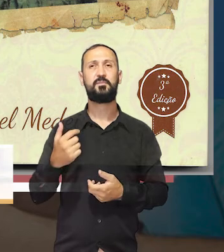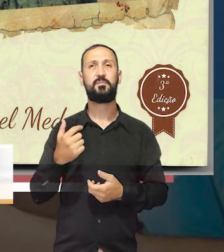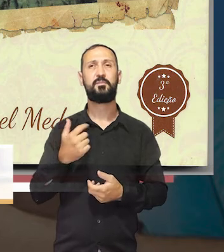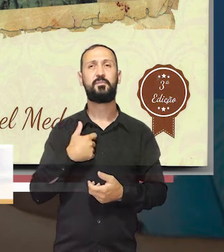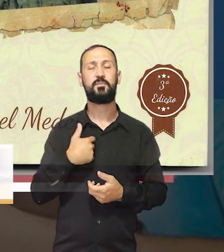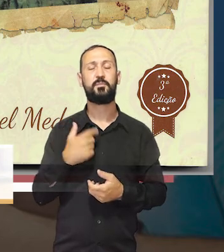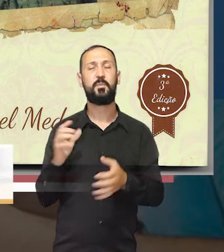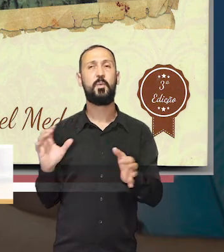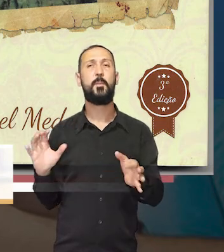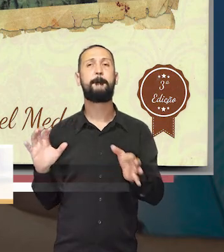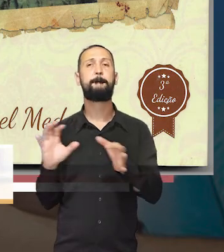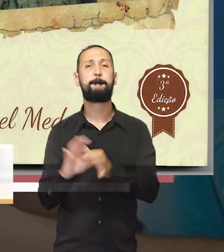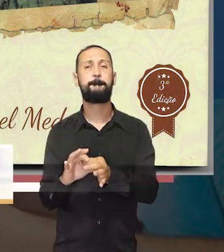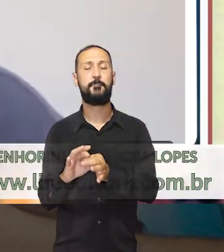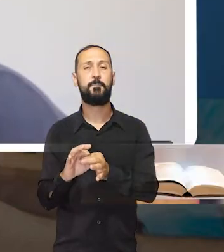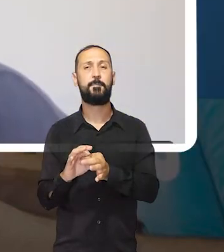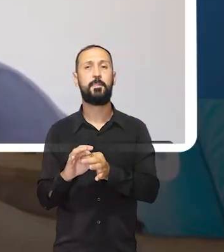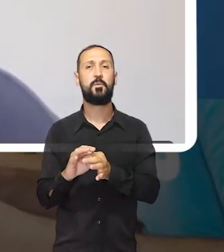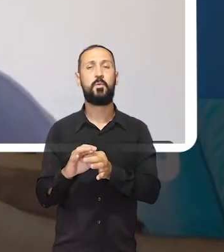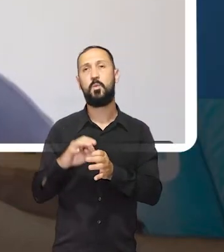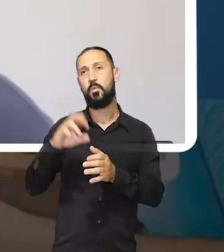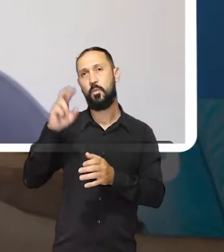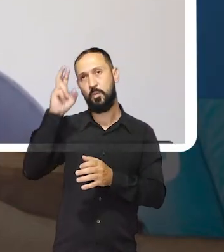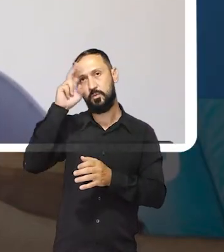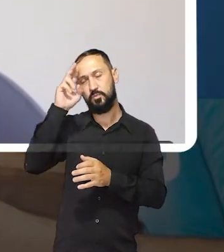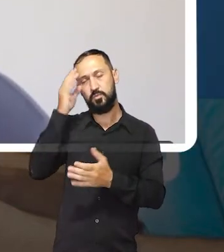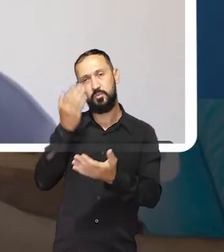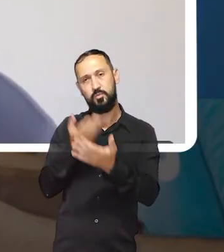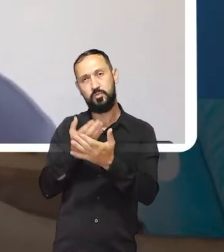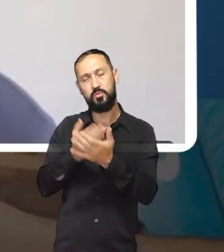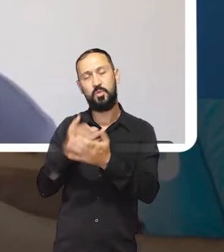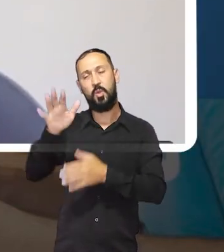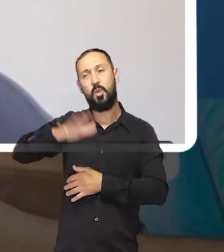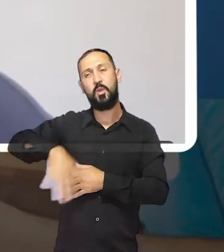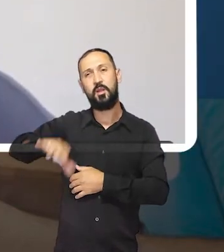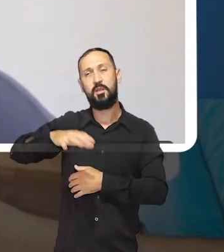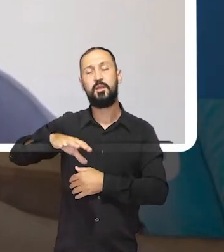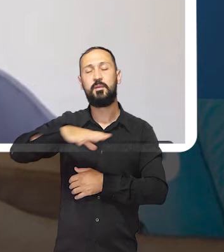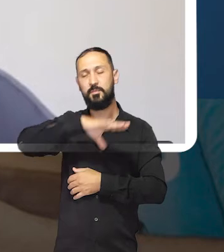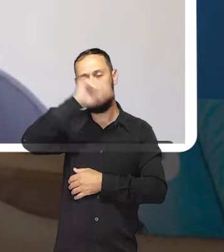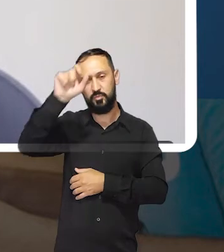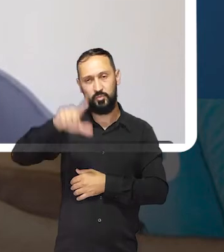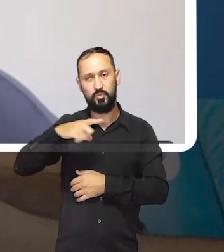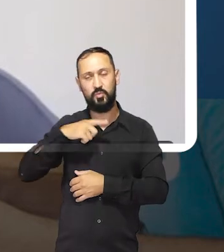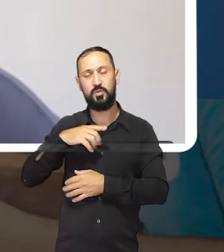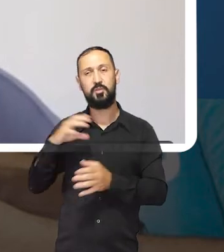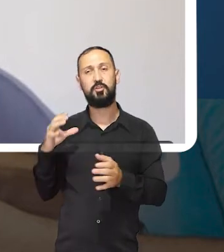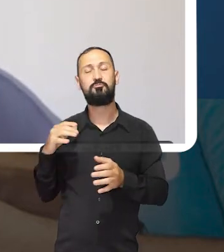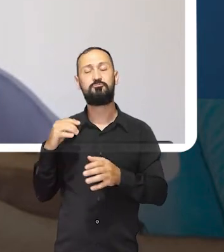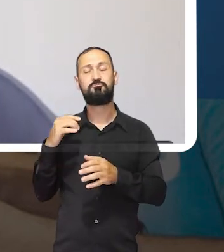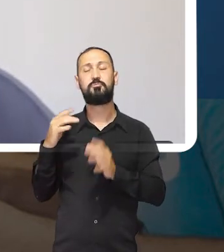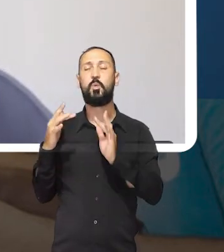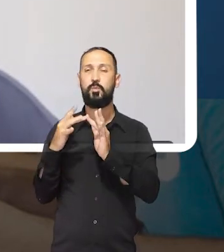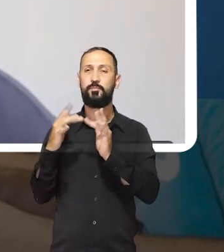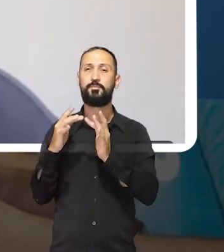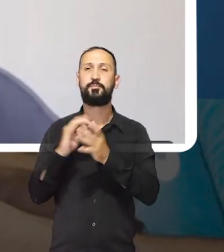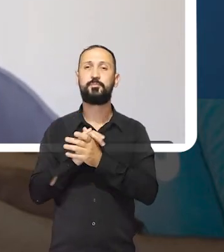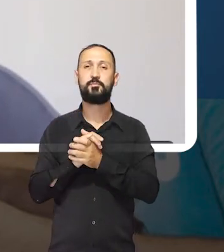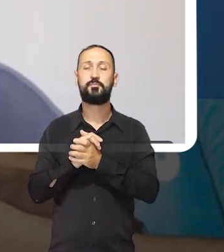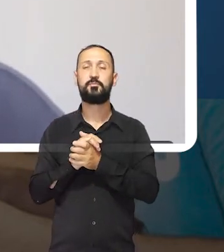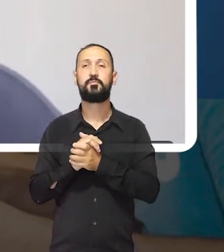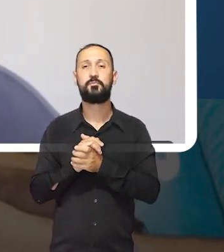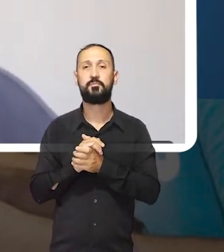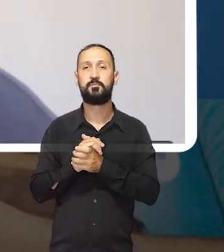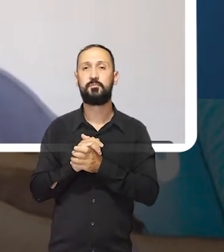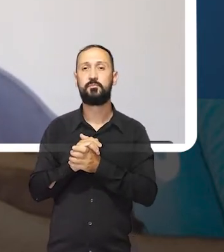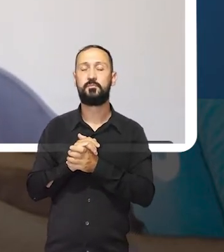nasceu tudo do meu envolvimento também com o Instituto Histórico e Geográfico de Mato Grosso do Sul, do qual eu sou membro, né?